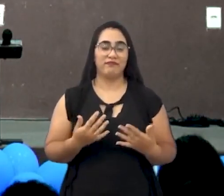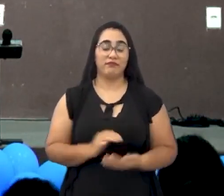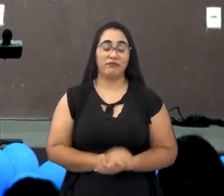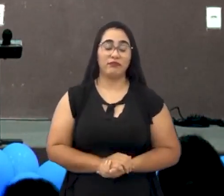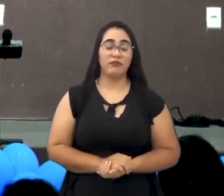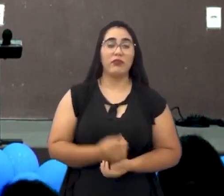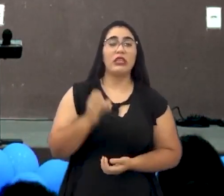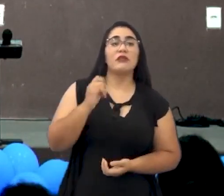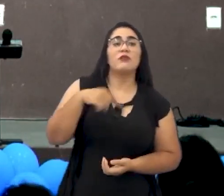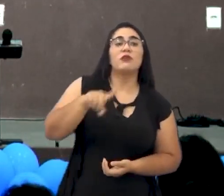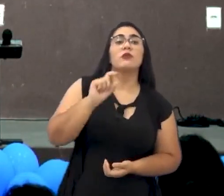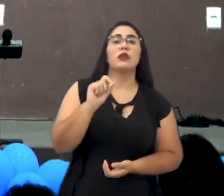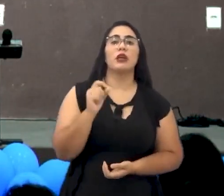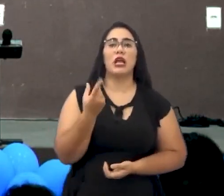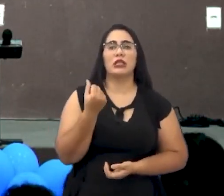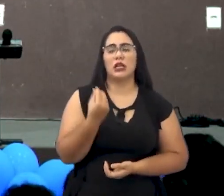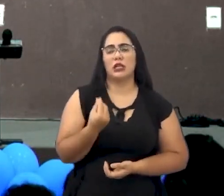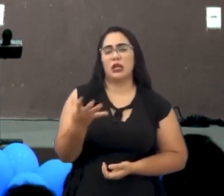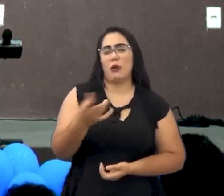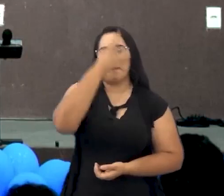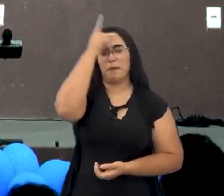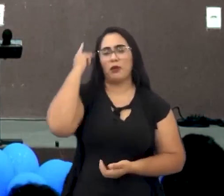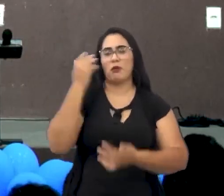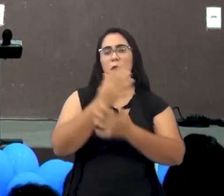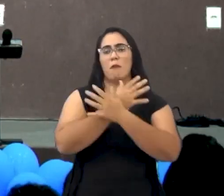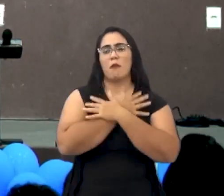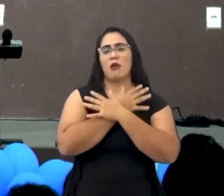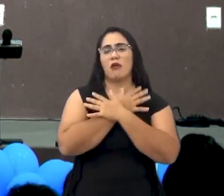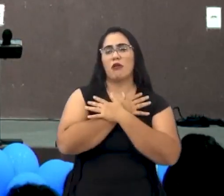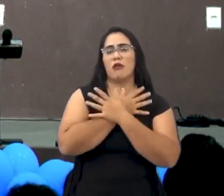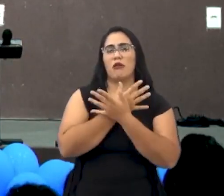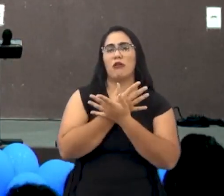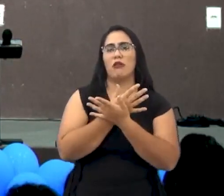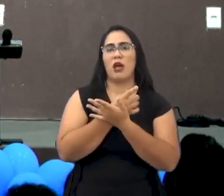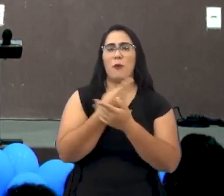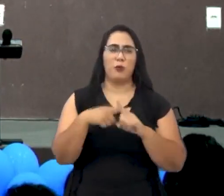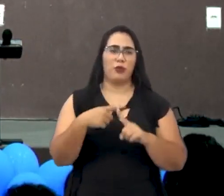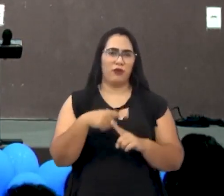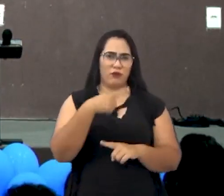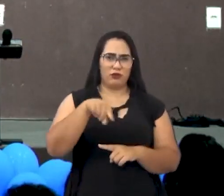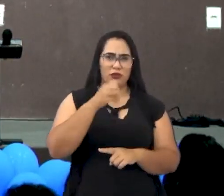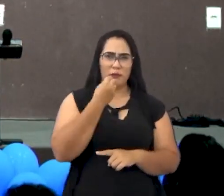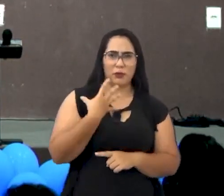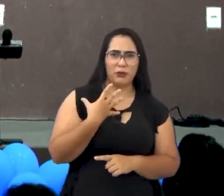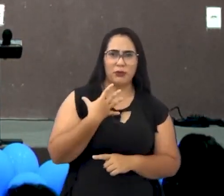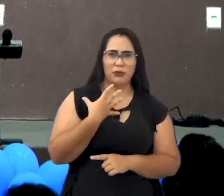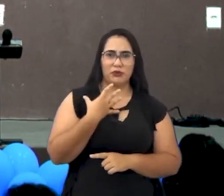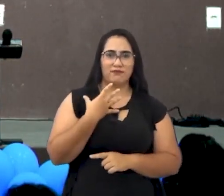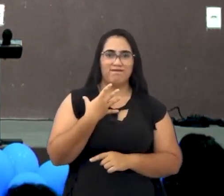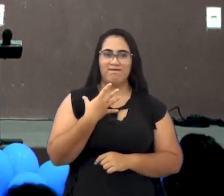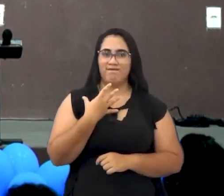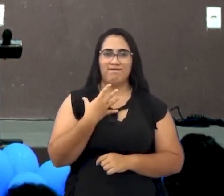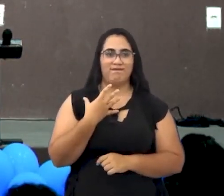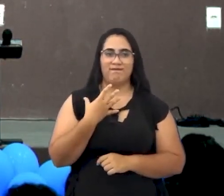Então, se você deu esmola hoje e diz assim, não, mas eu dei esmola hoje, por isso que eu sou bonzinho. Você não entendeu o que significa esse texto.